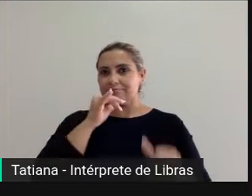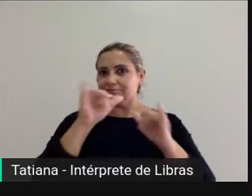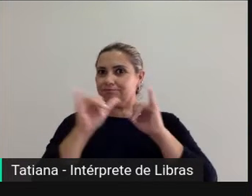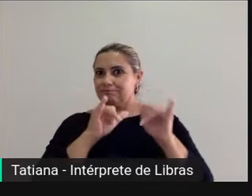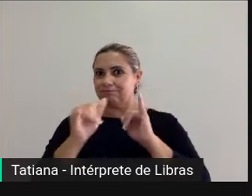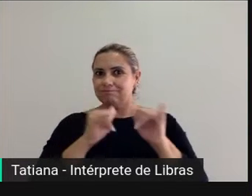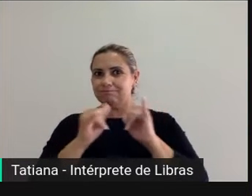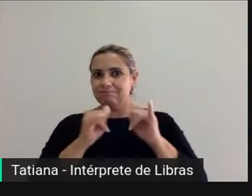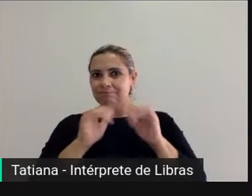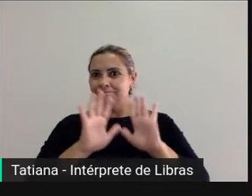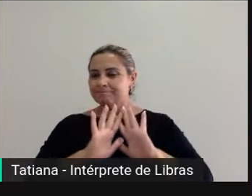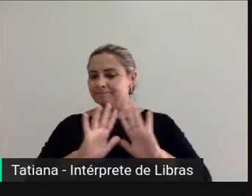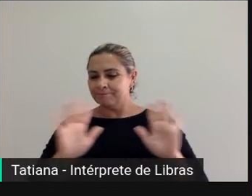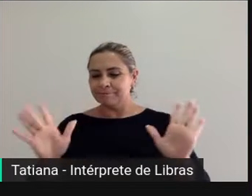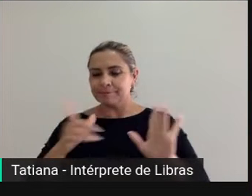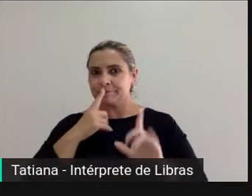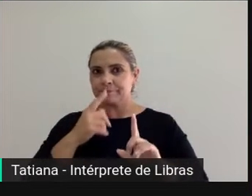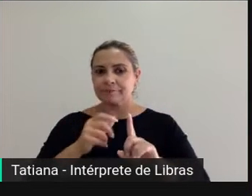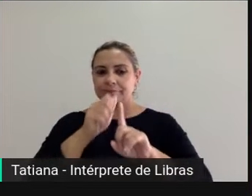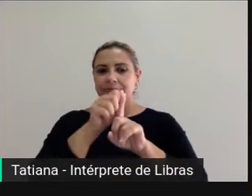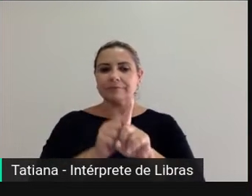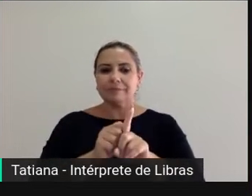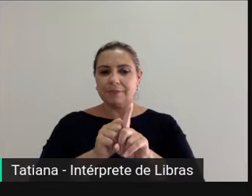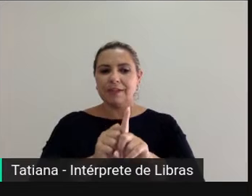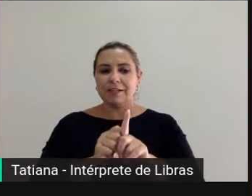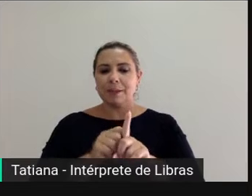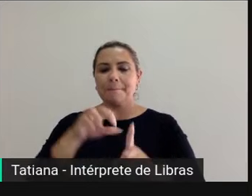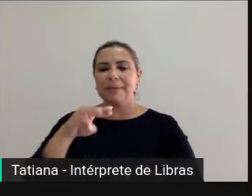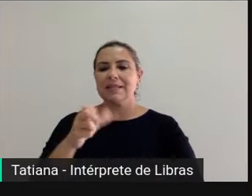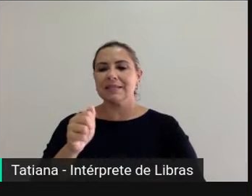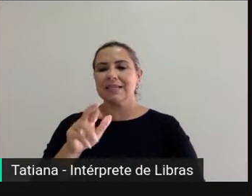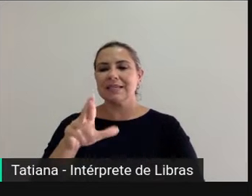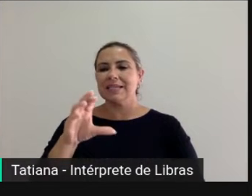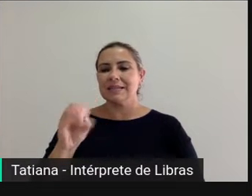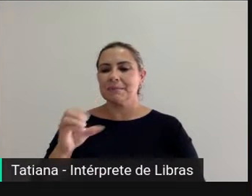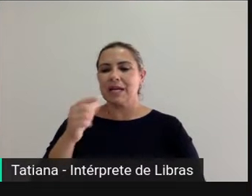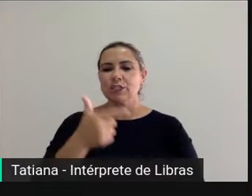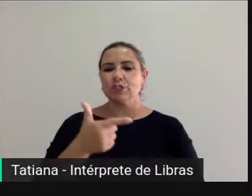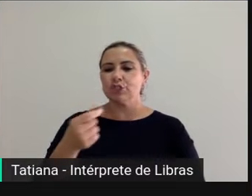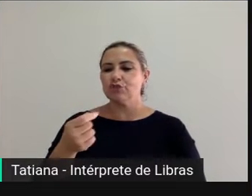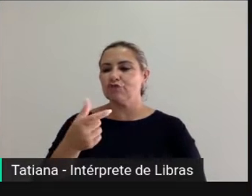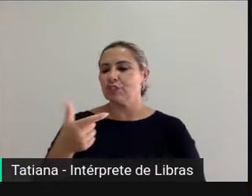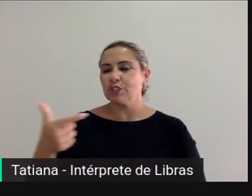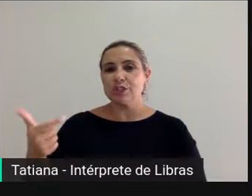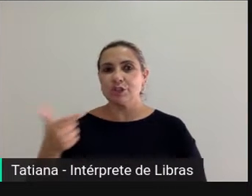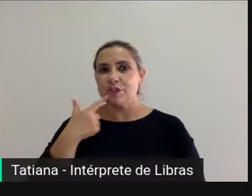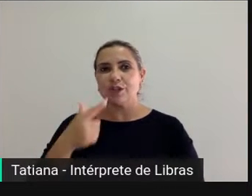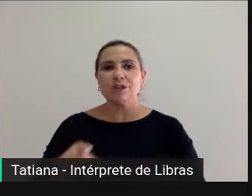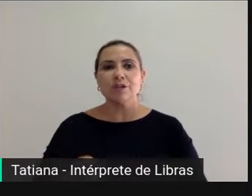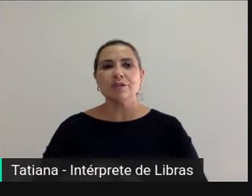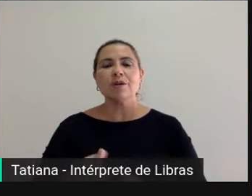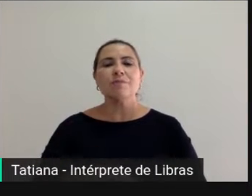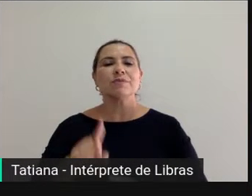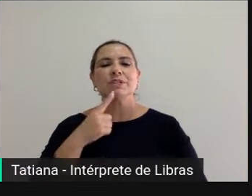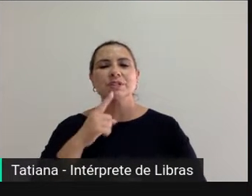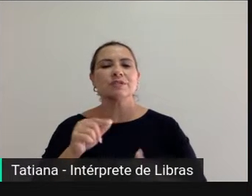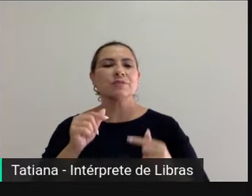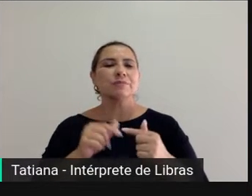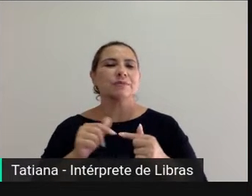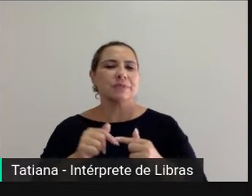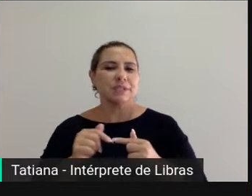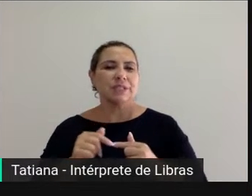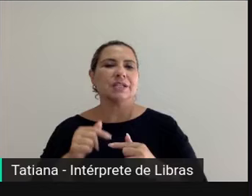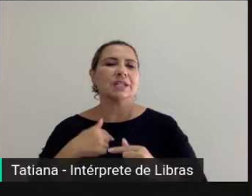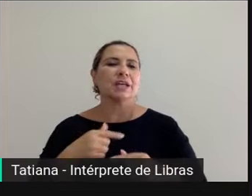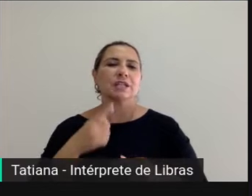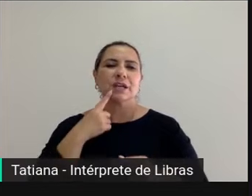Eu peguei apenas o mês de março do ano de 2022, é o atual. Eu usei o mês de março por motivos óbvios, né? É o mês da